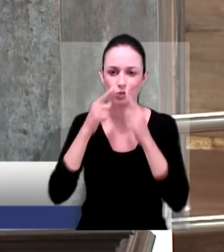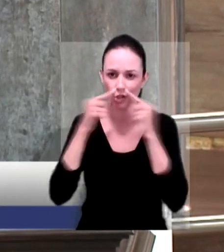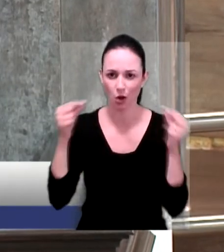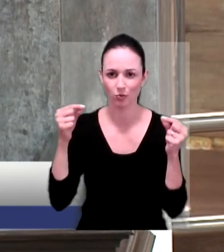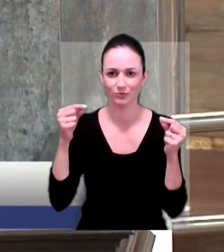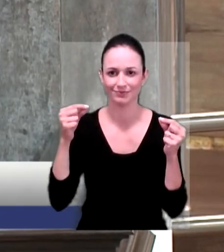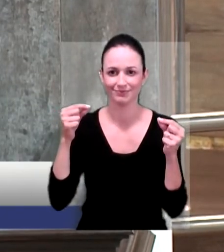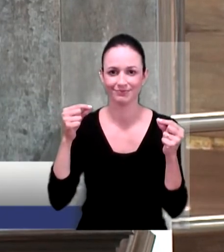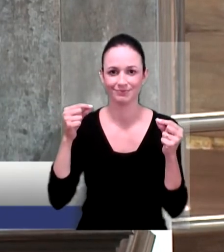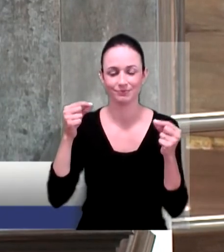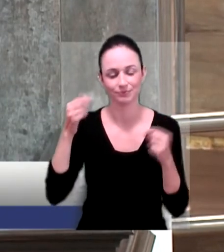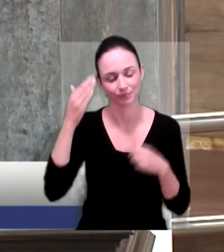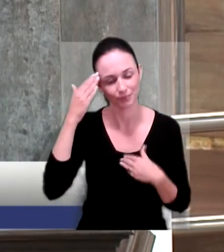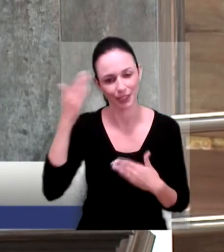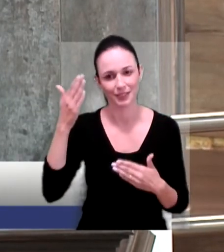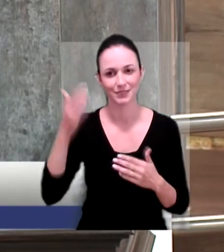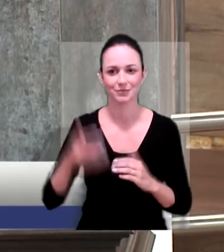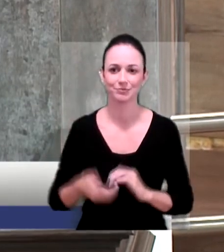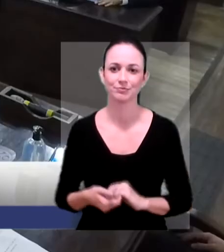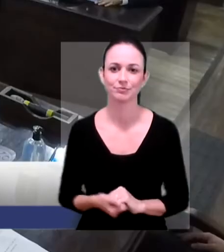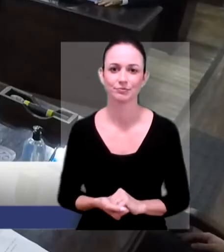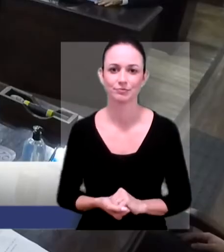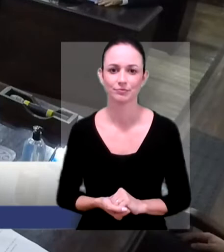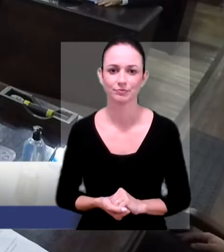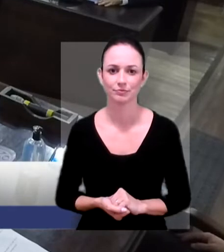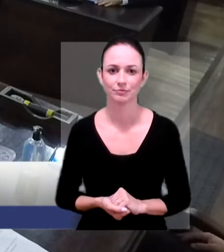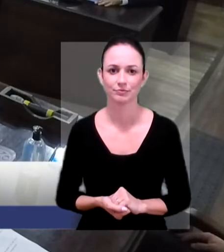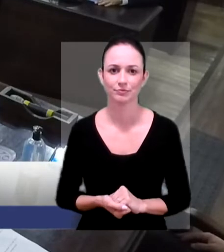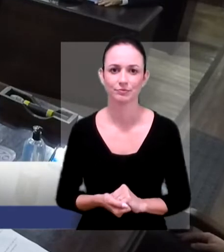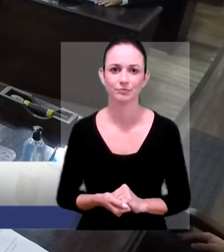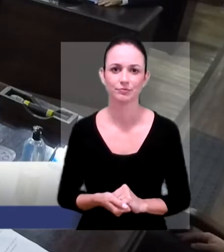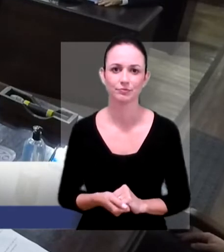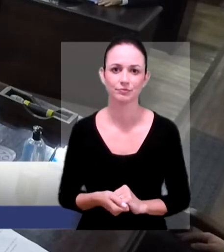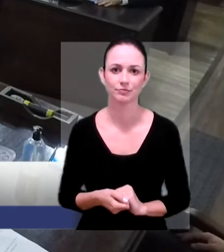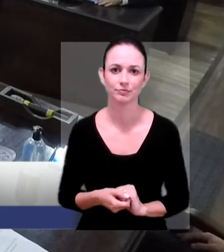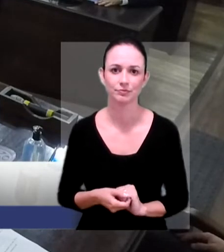Obrigado. Com a palavra.